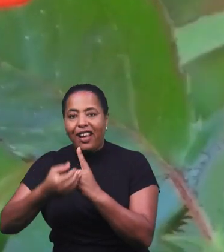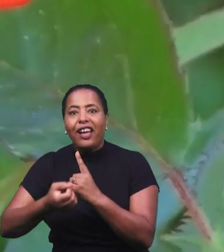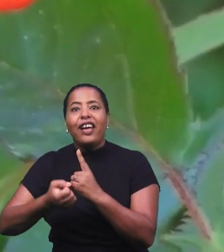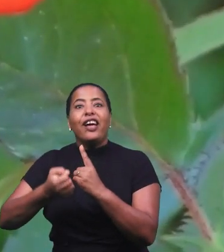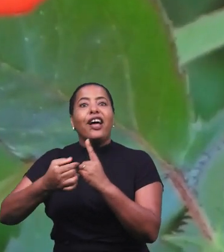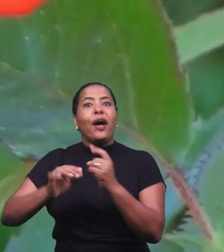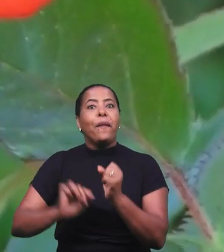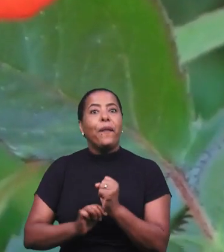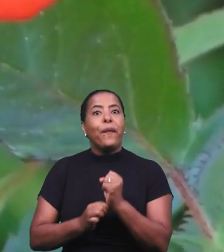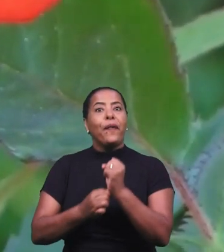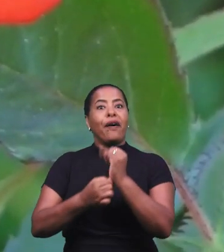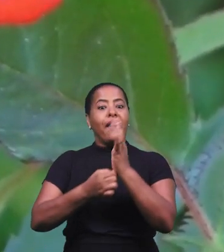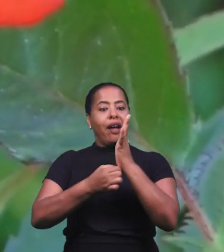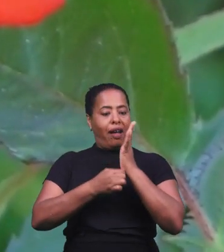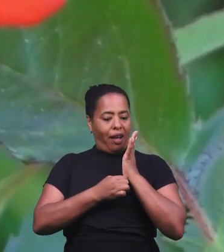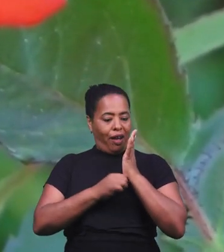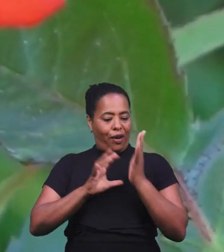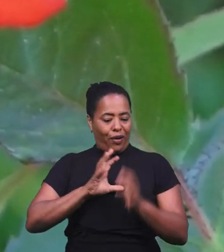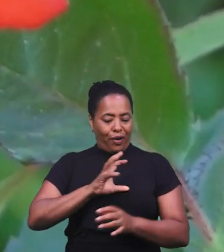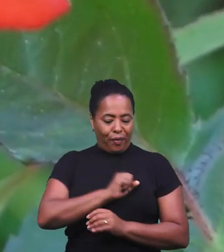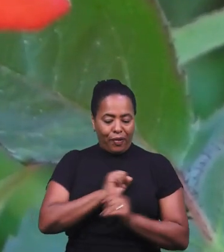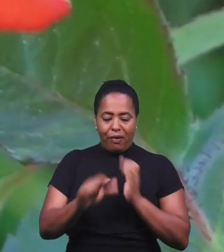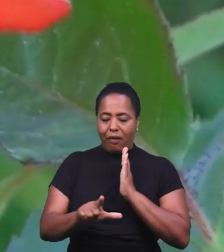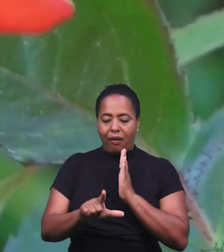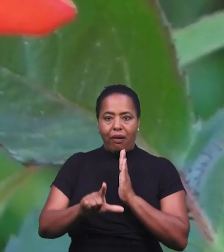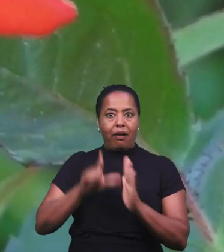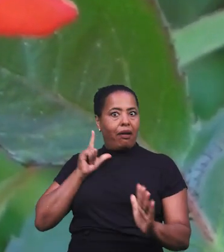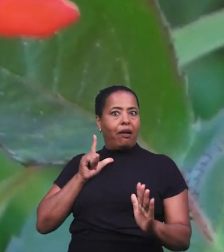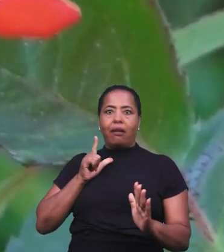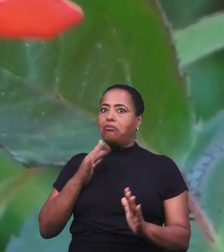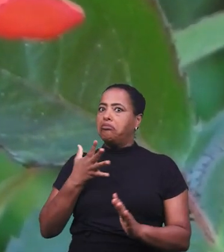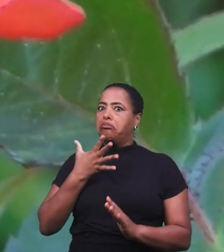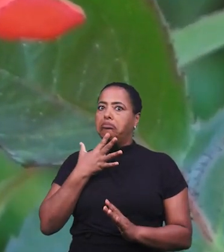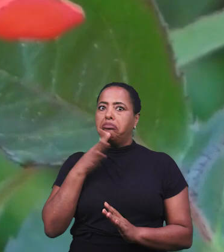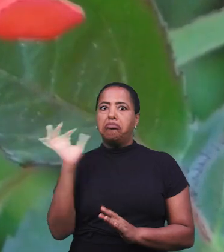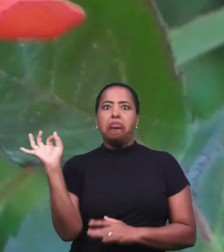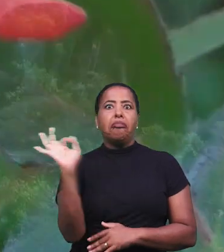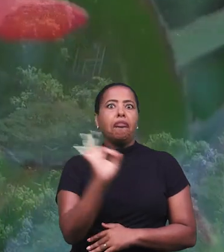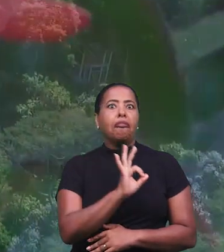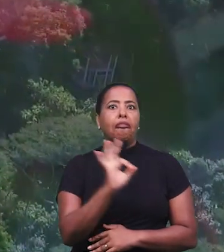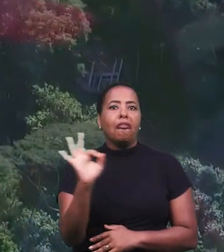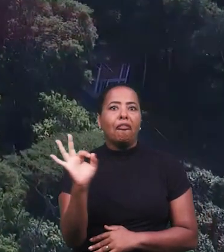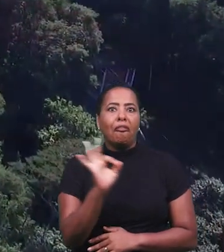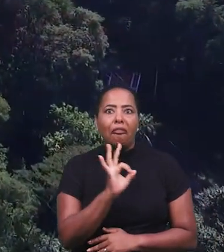falou-me de um amor que jamais conheci,